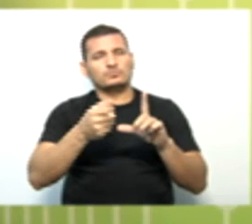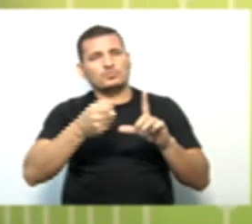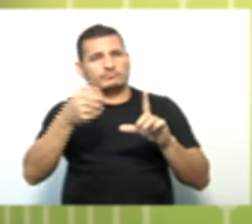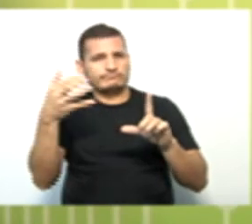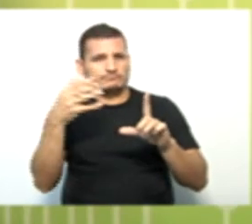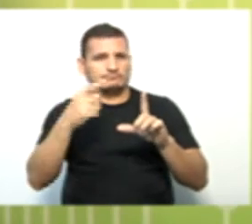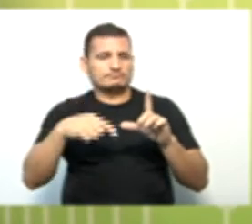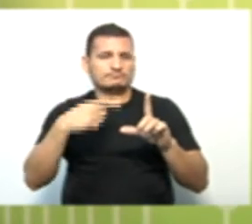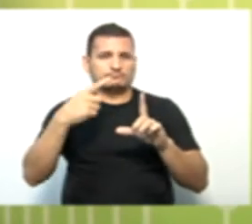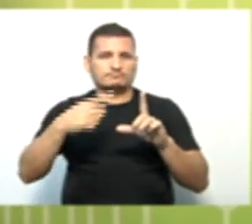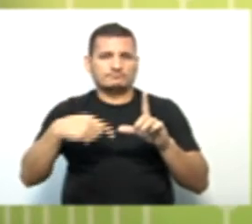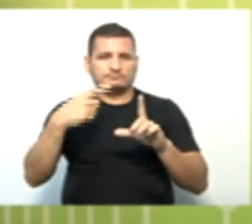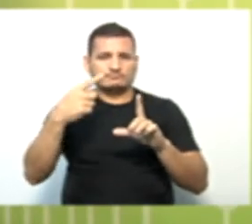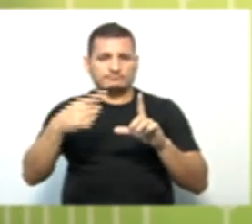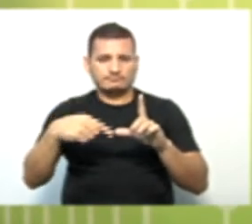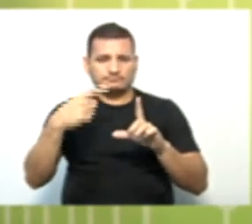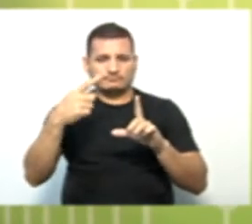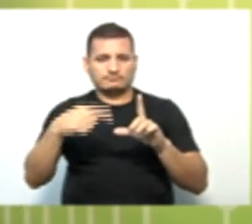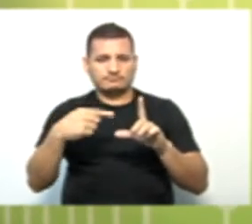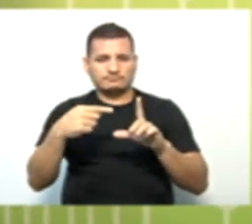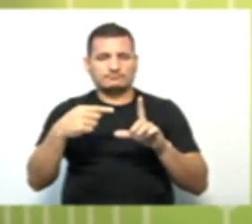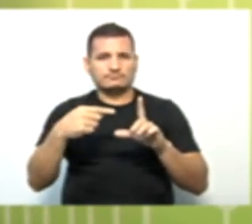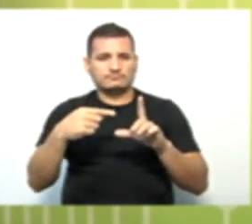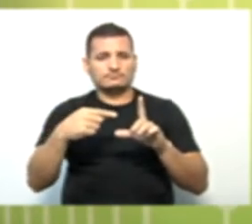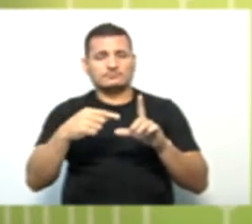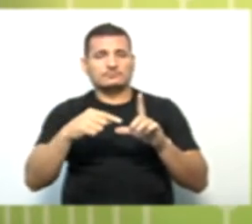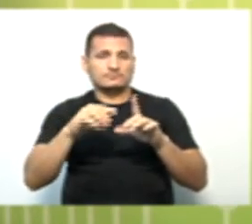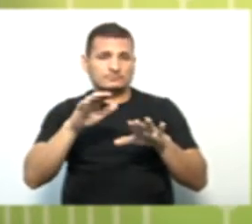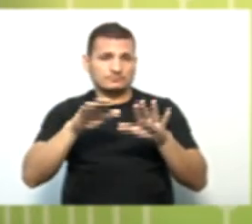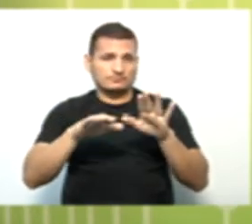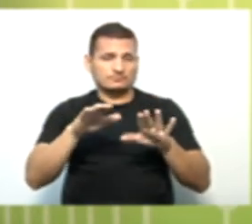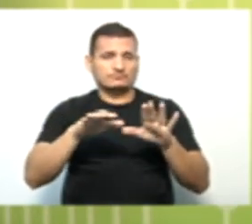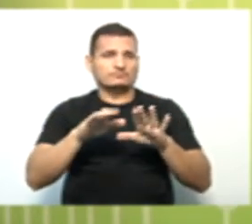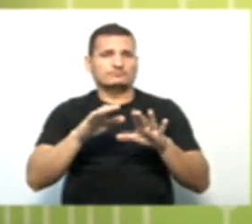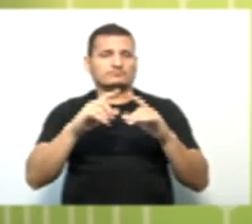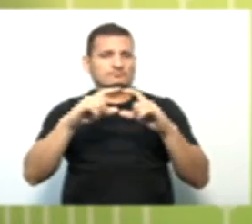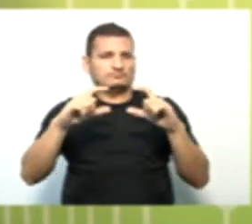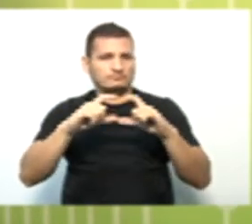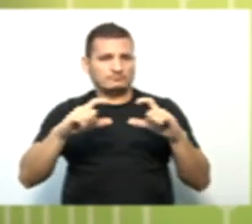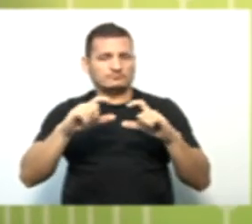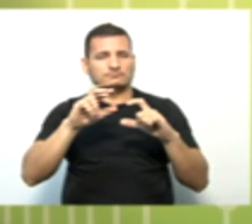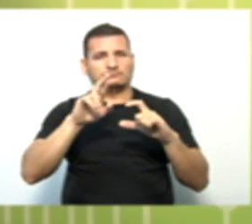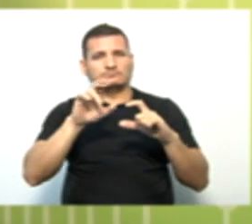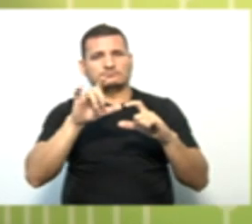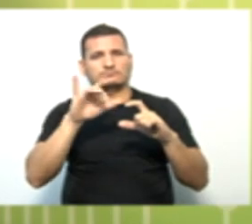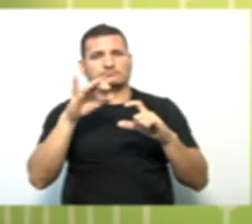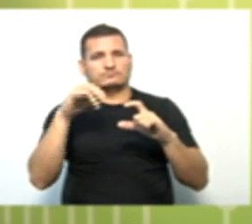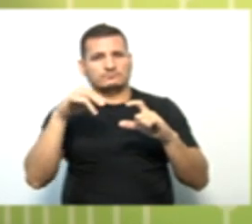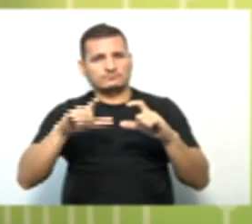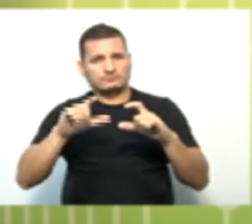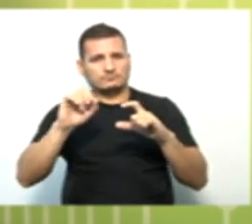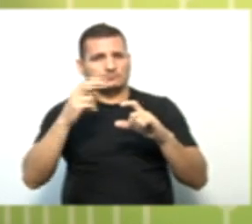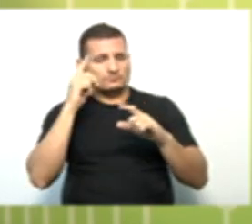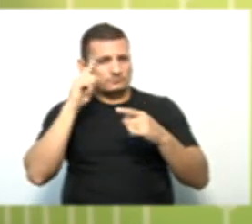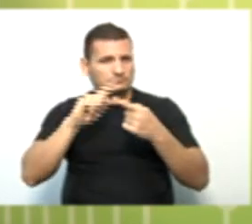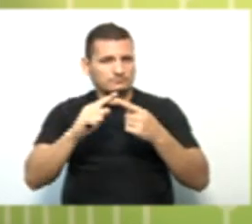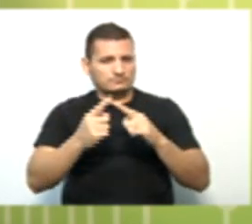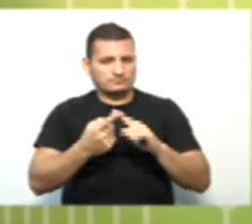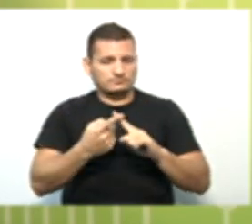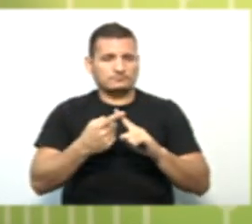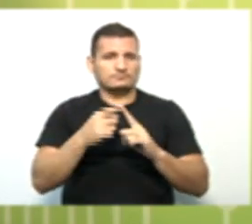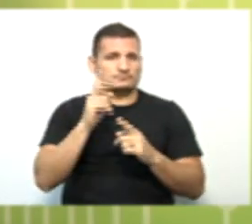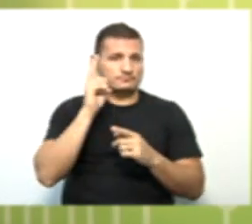vezes, baseado em expressões relacionais ou lógicas. Também lembrando que